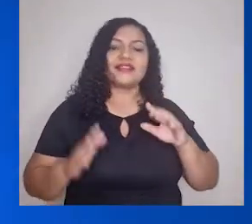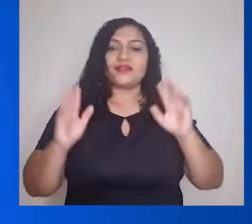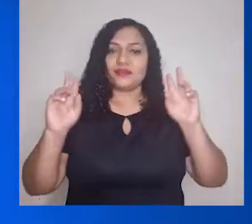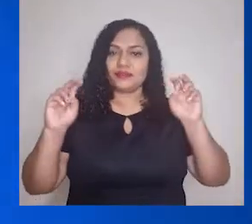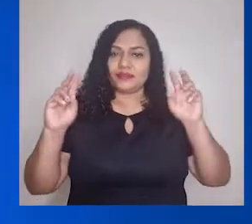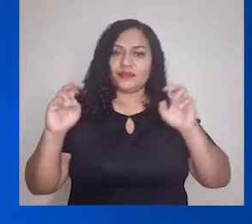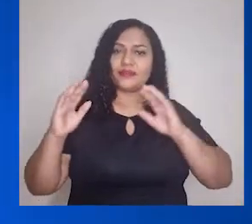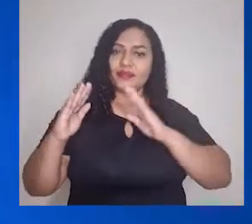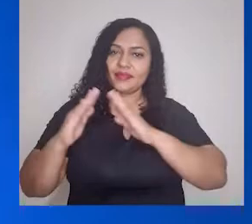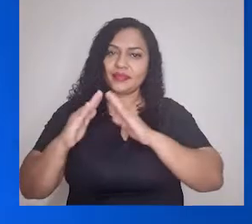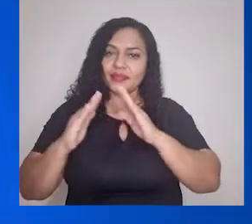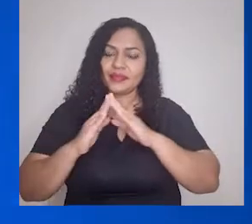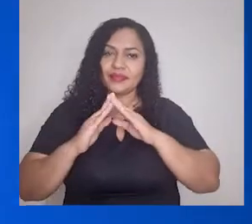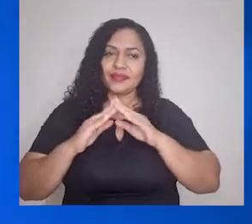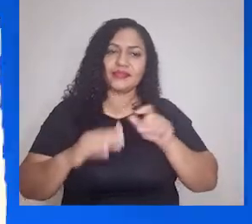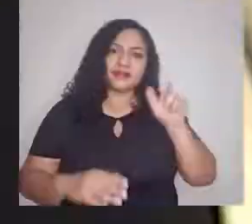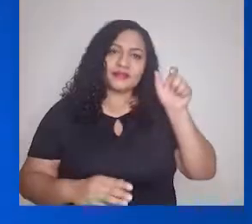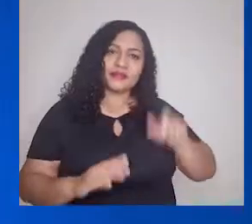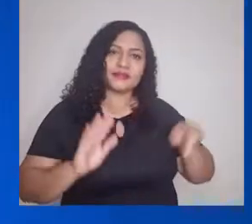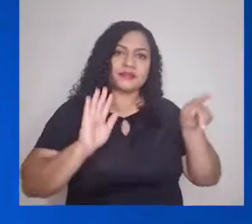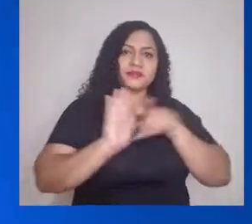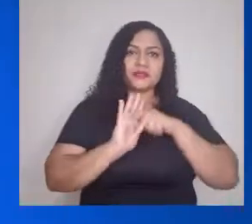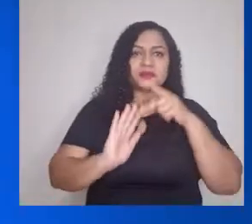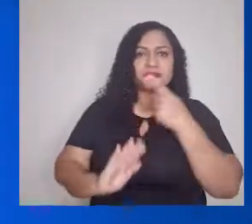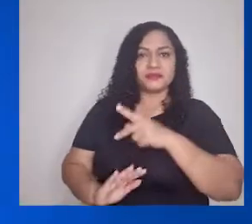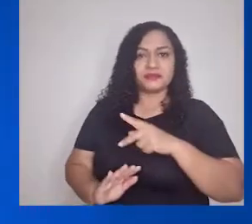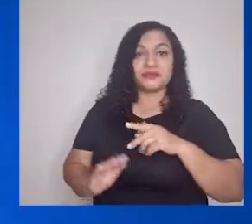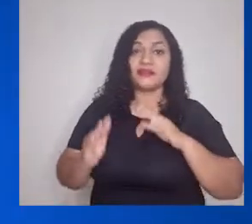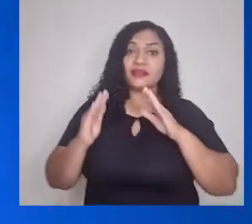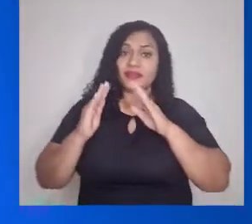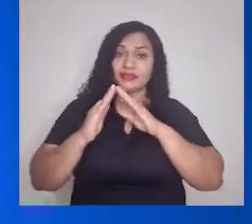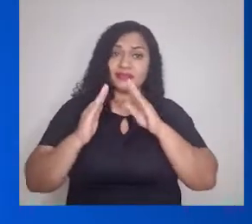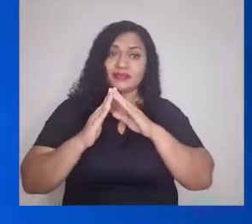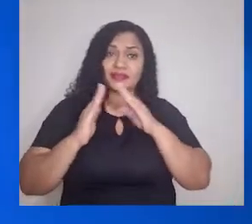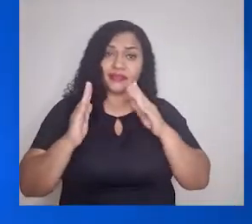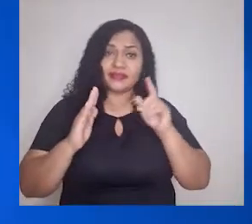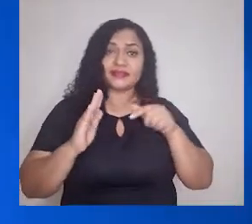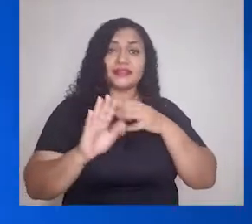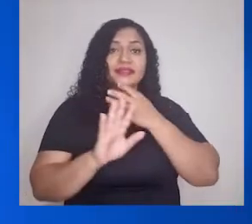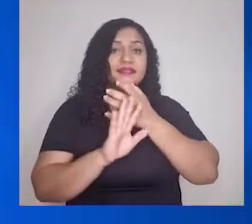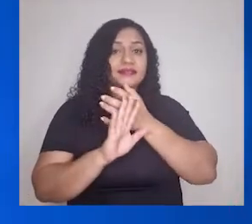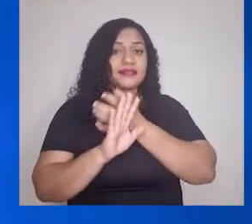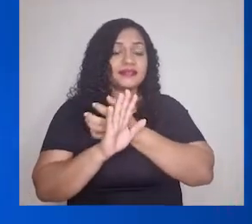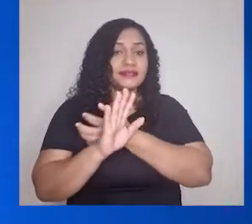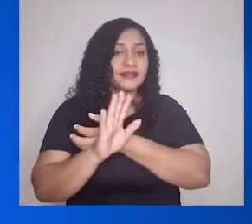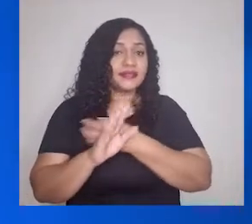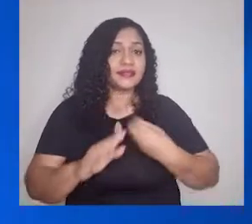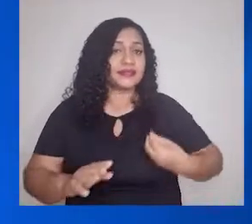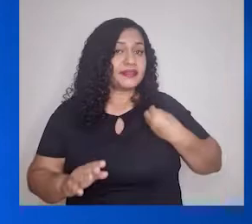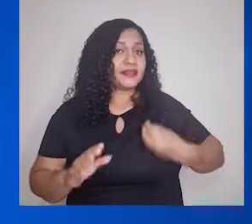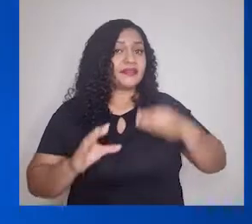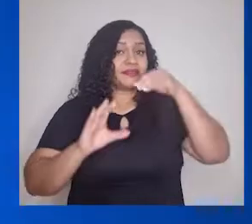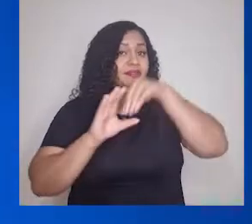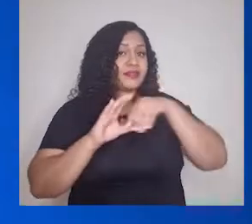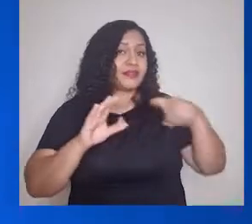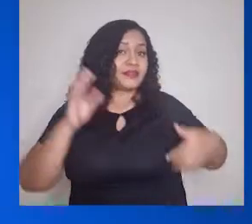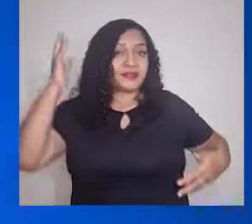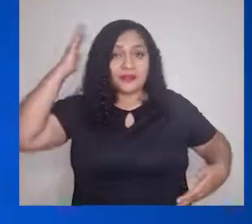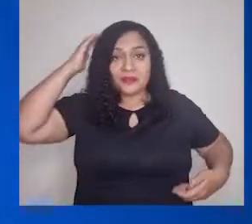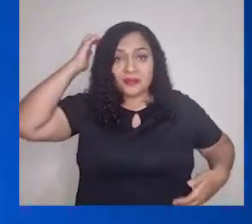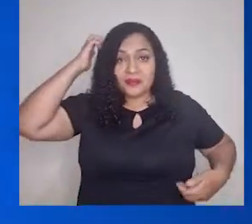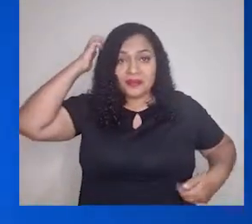poema é A Casa e o Seu Dono. Essa é a casa de Caco. Quem mora nela é